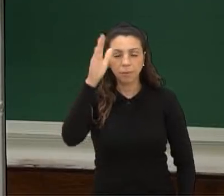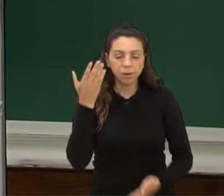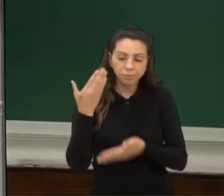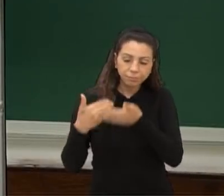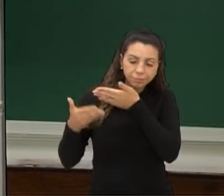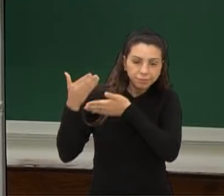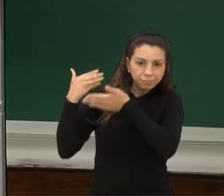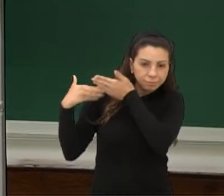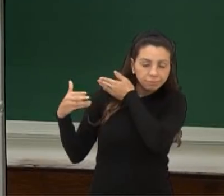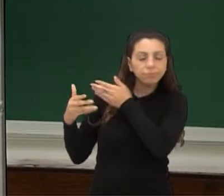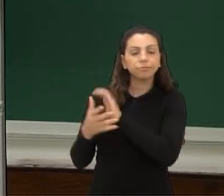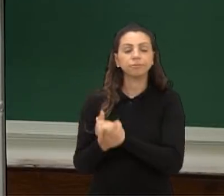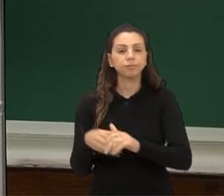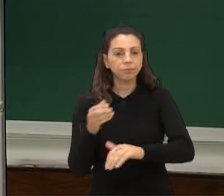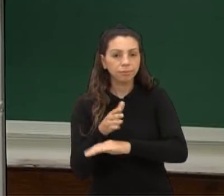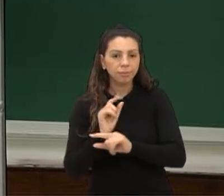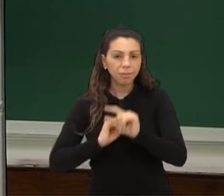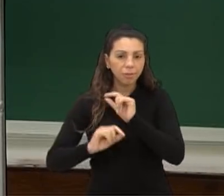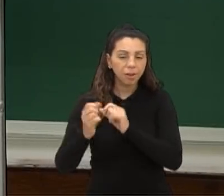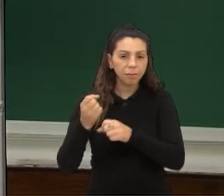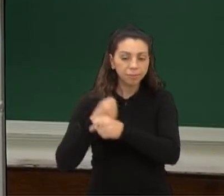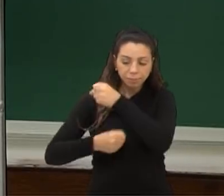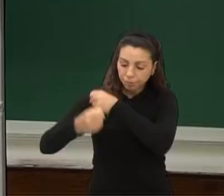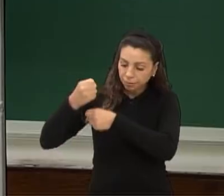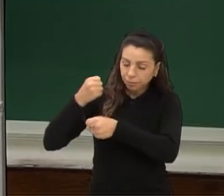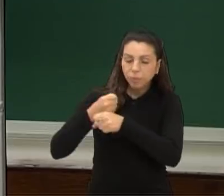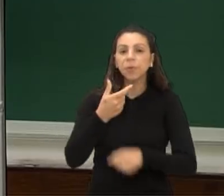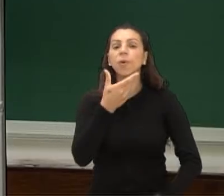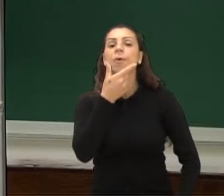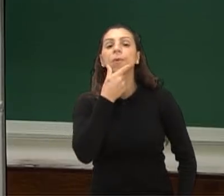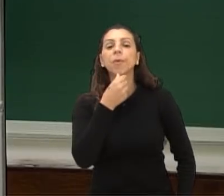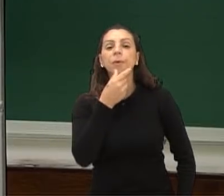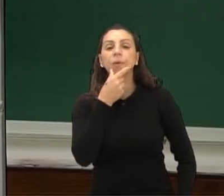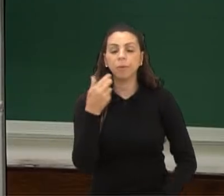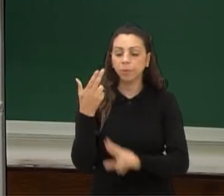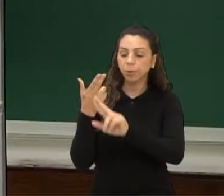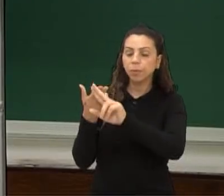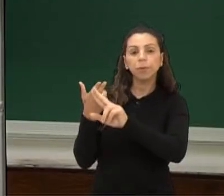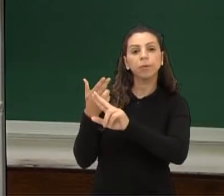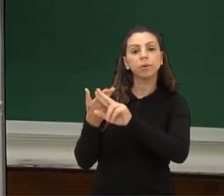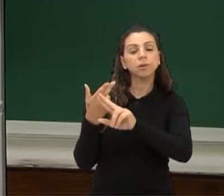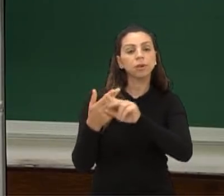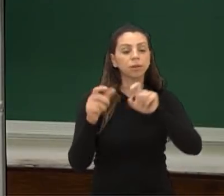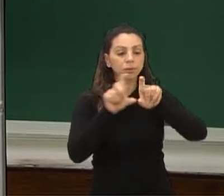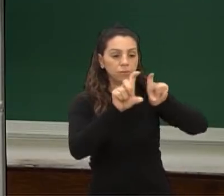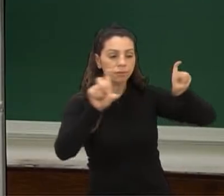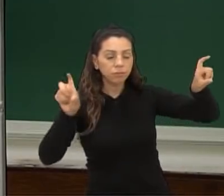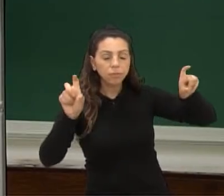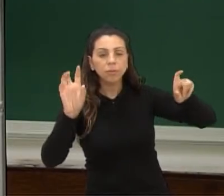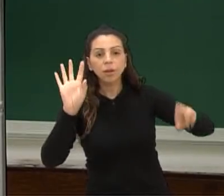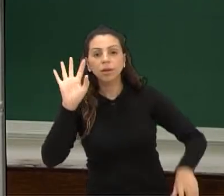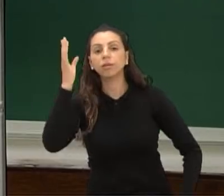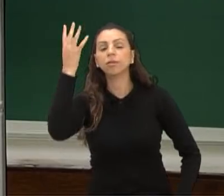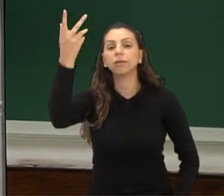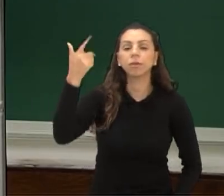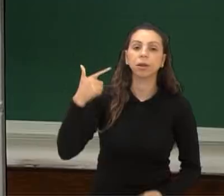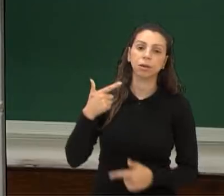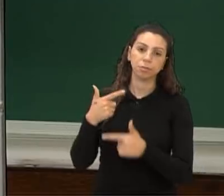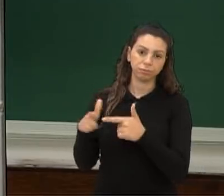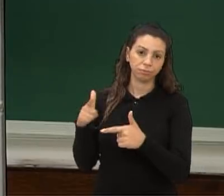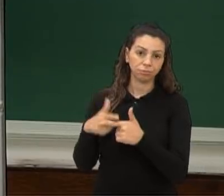aqui? Há muitos anos, tá? O homem, ele utiliza a equação para resolver problemas, para